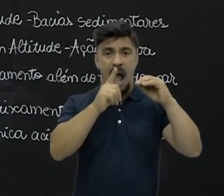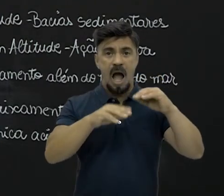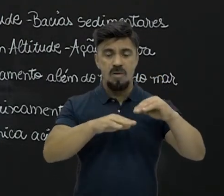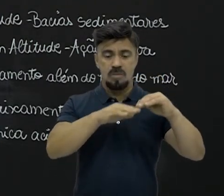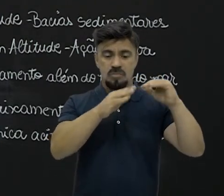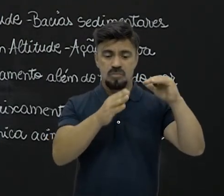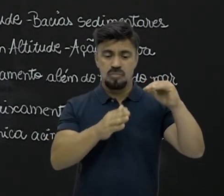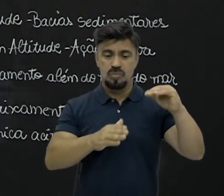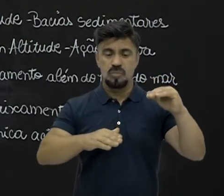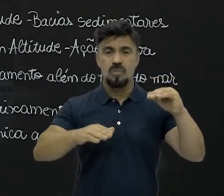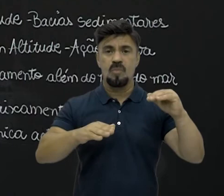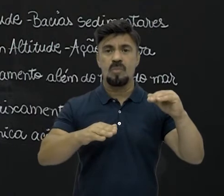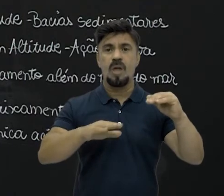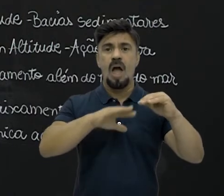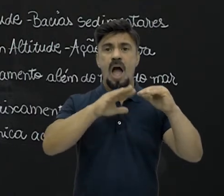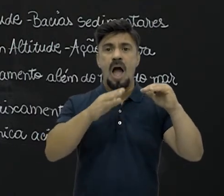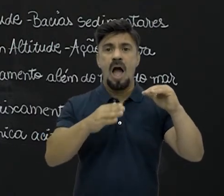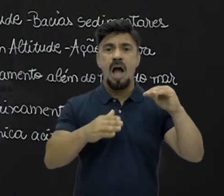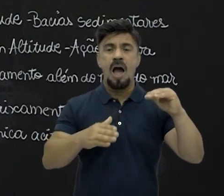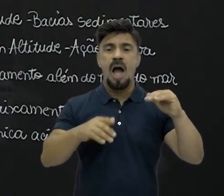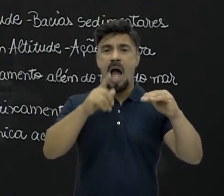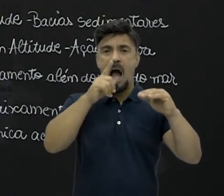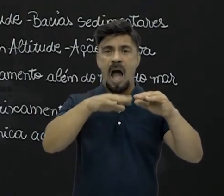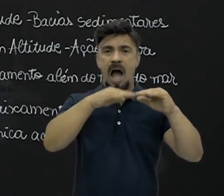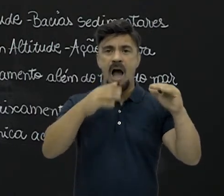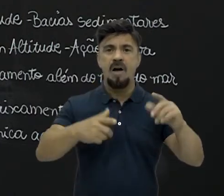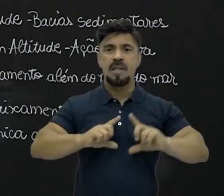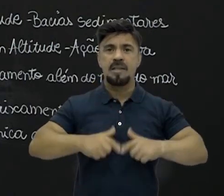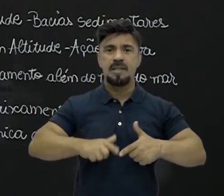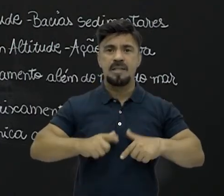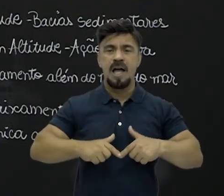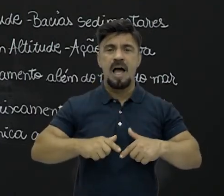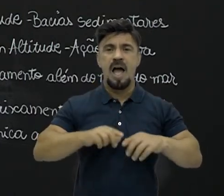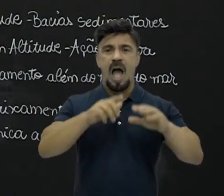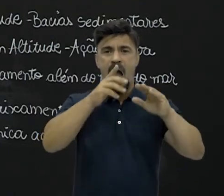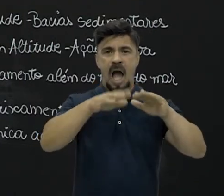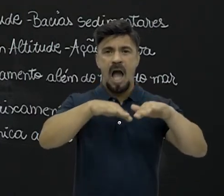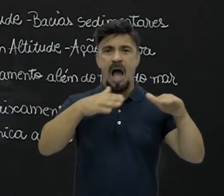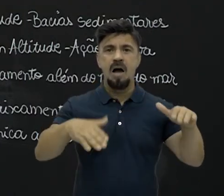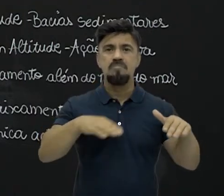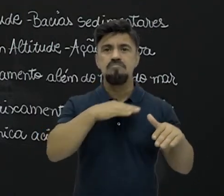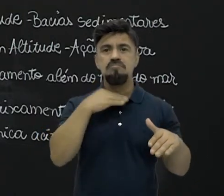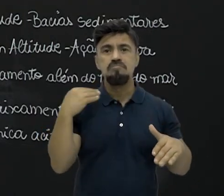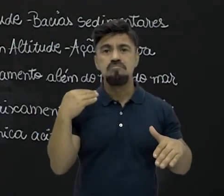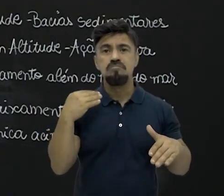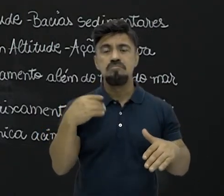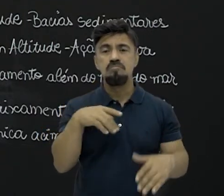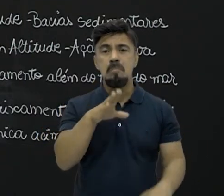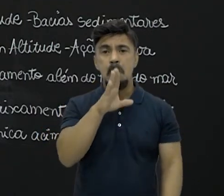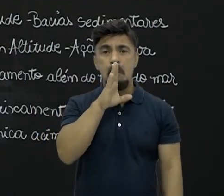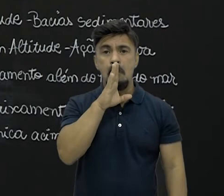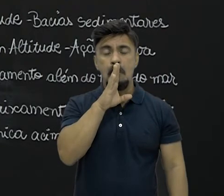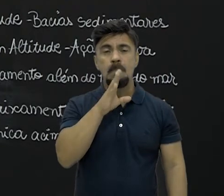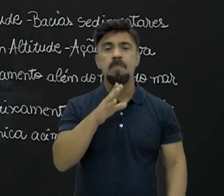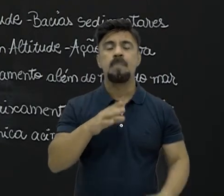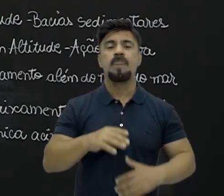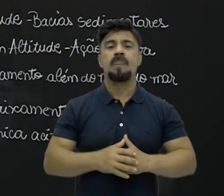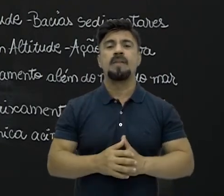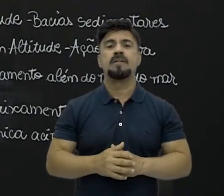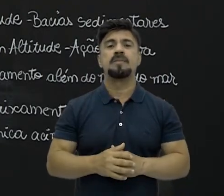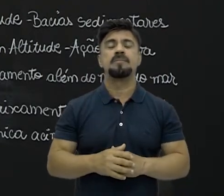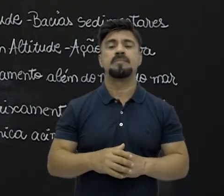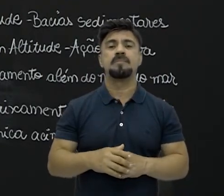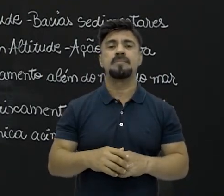É o caso do Mar Morto, do Lago Vitória, acabam formando essas áreas de formação de